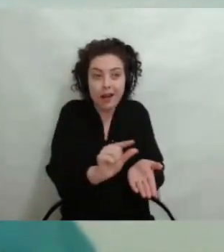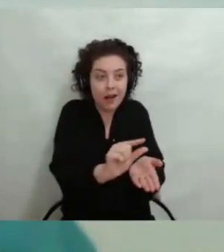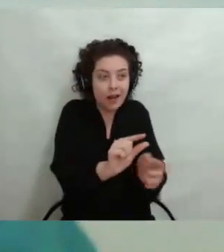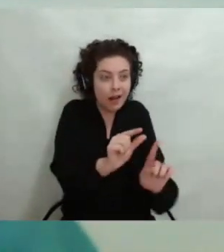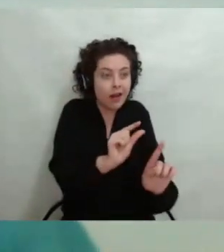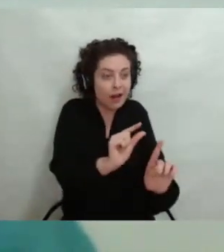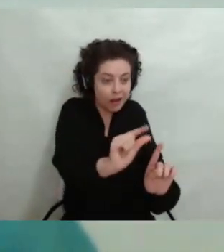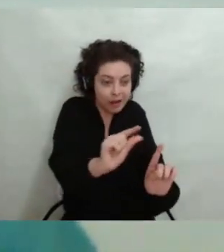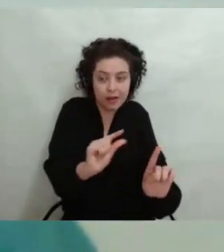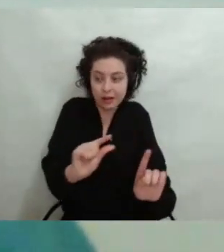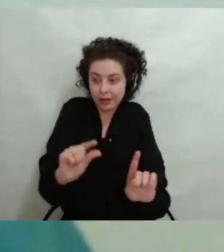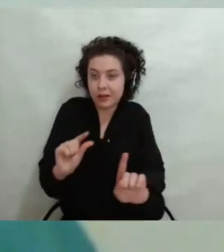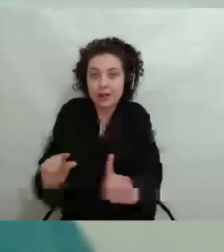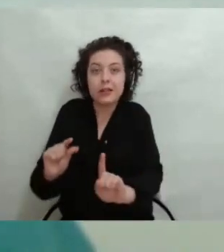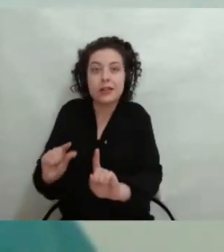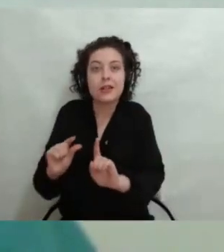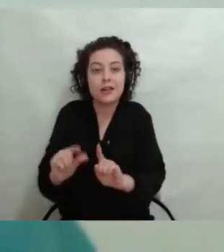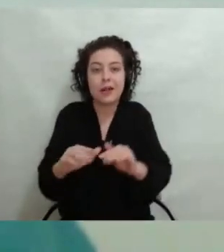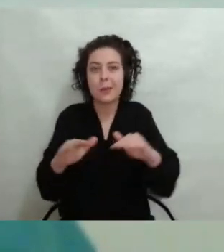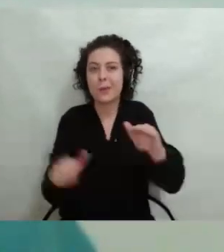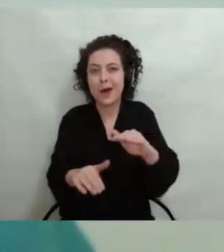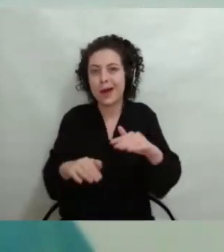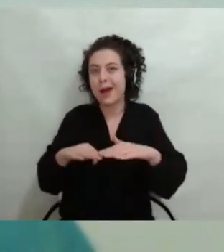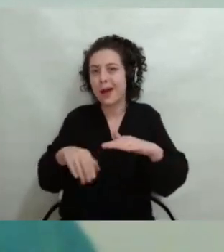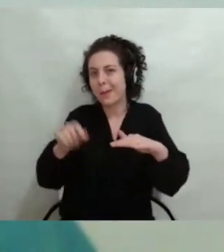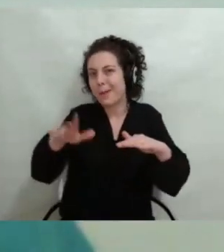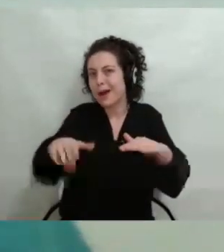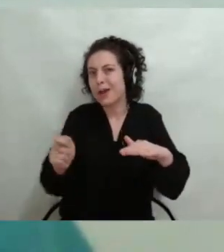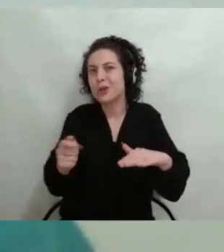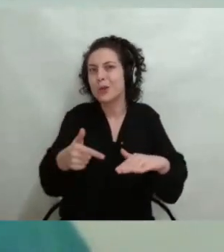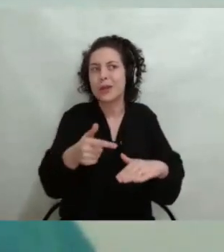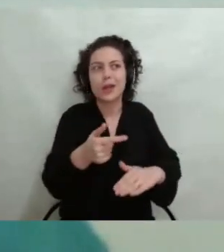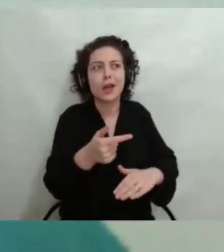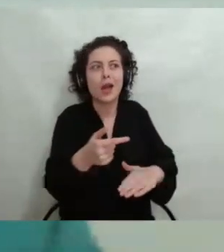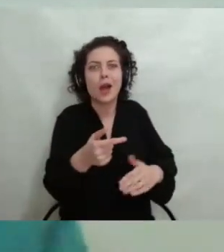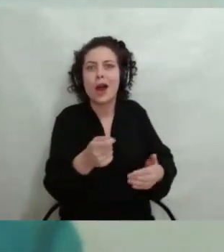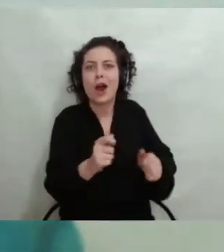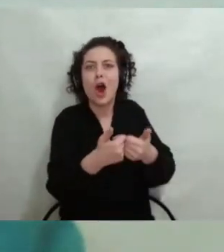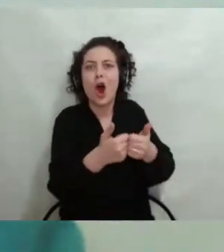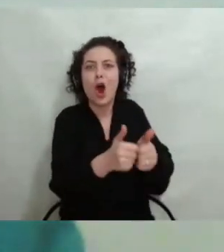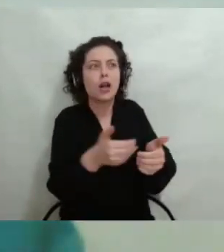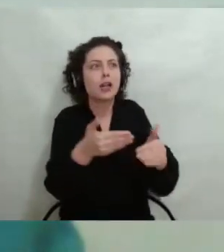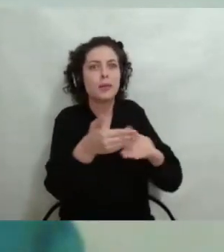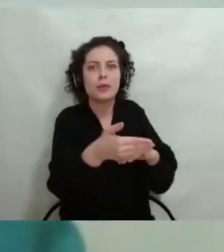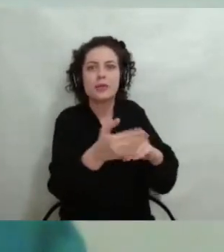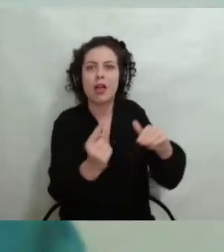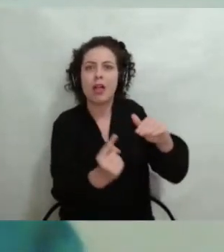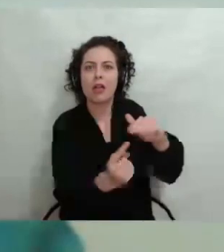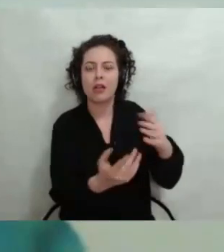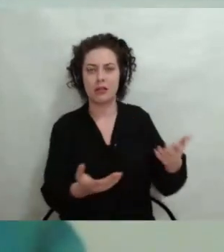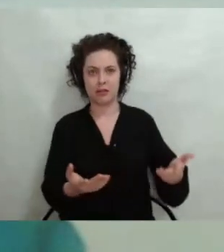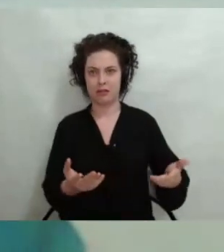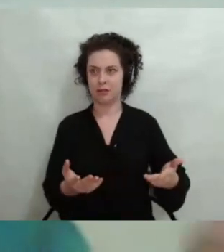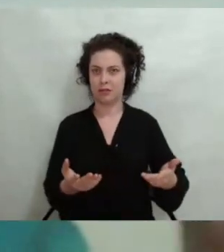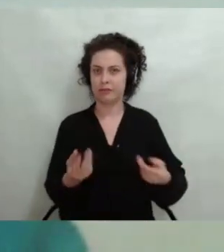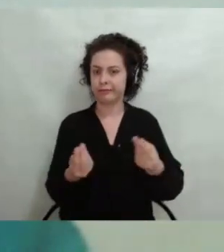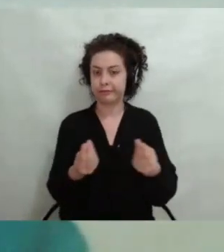muito inferior a uma passagem de ônibus utilizada em qualquer uma das capitais brasileiras. Nós vamos,